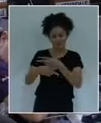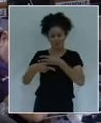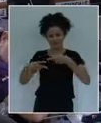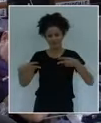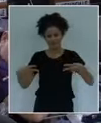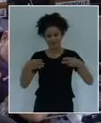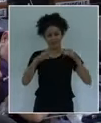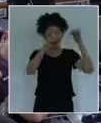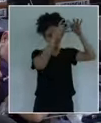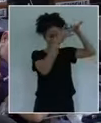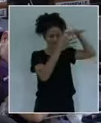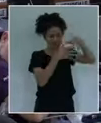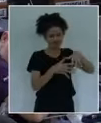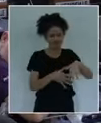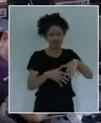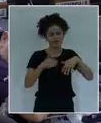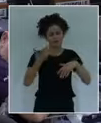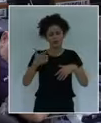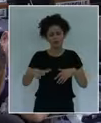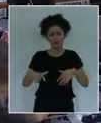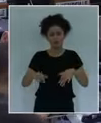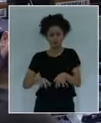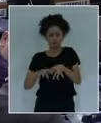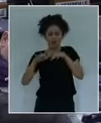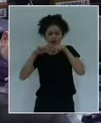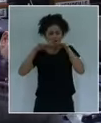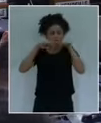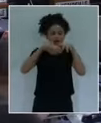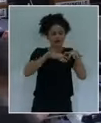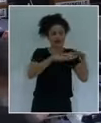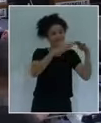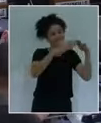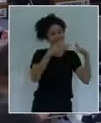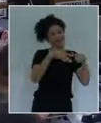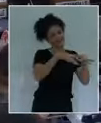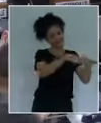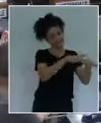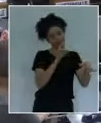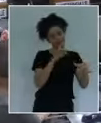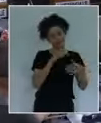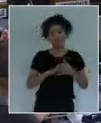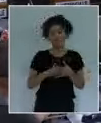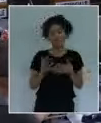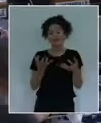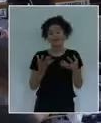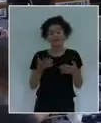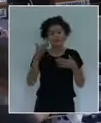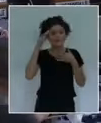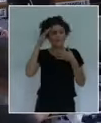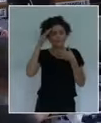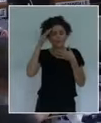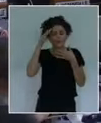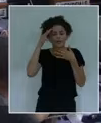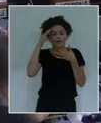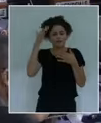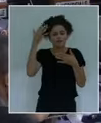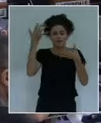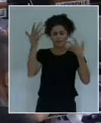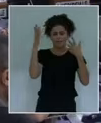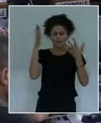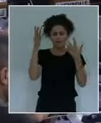a entrar água mesmo, né? Então, eu só queria parabenizar a equipe. A união faz a força, ninguém trabalha